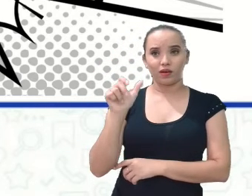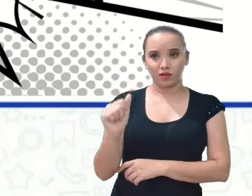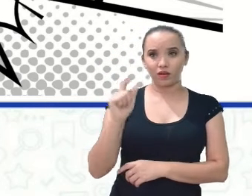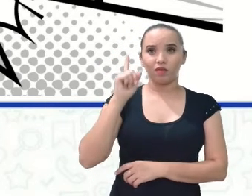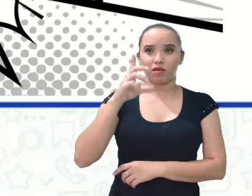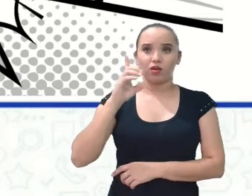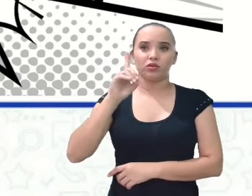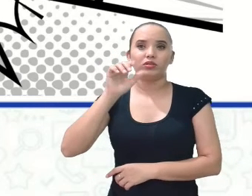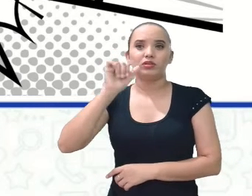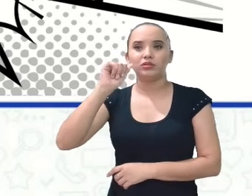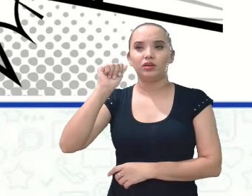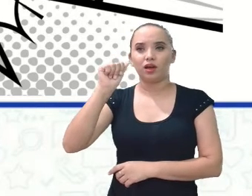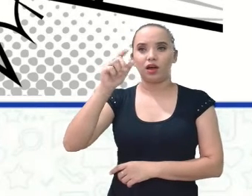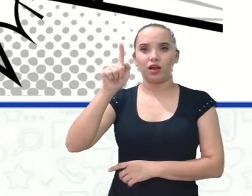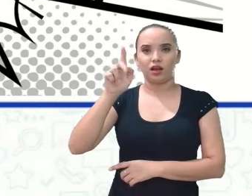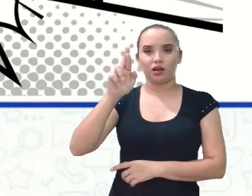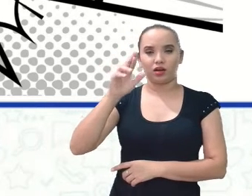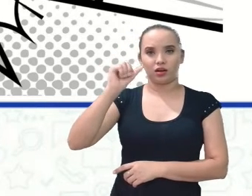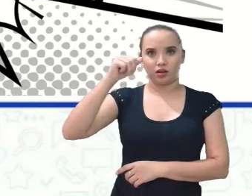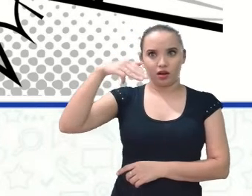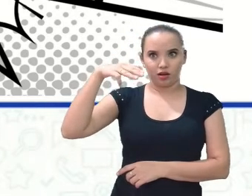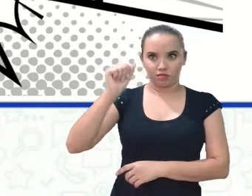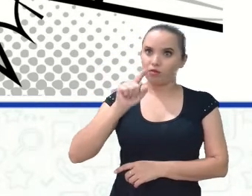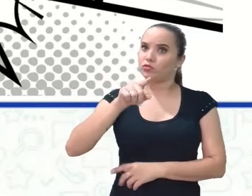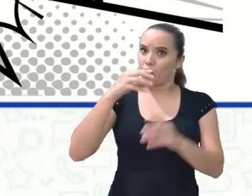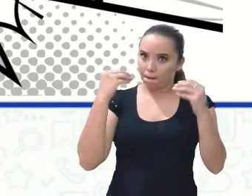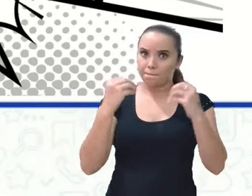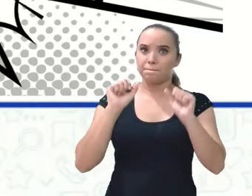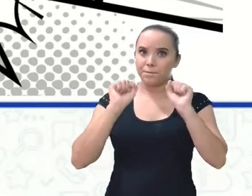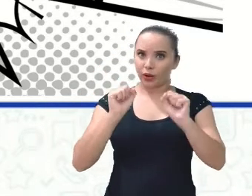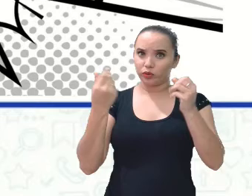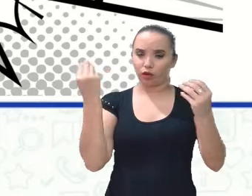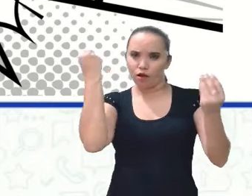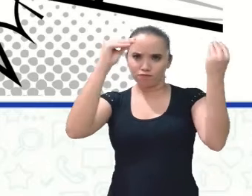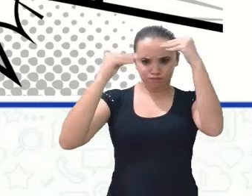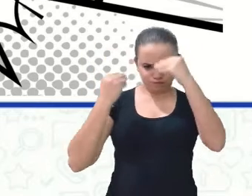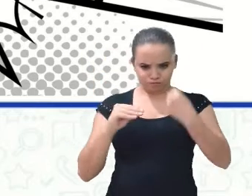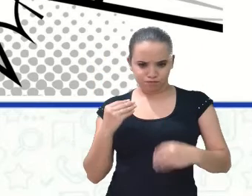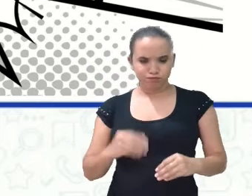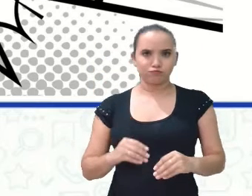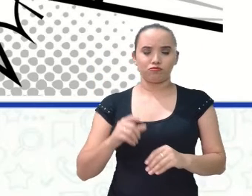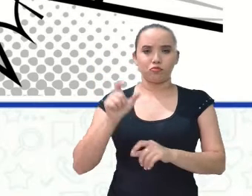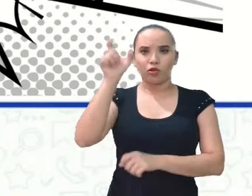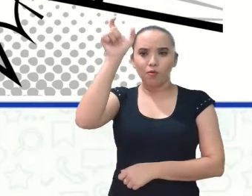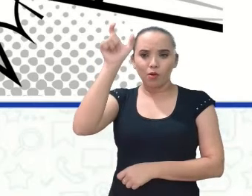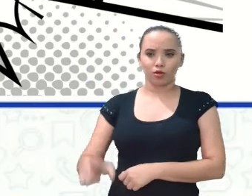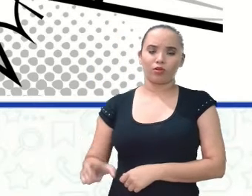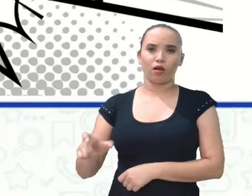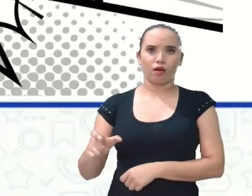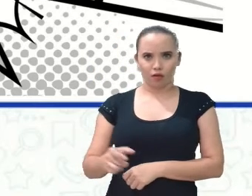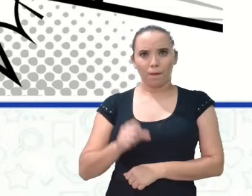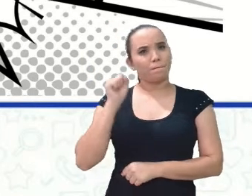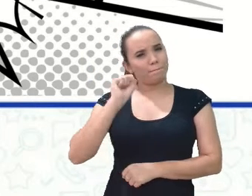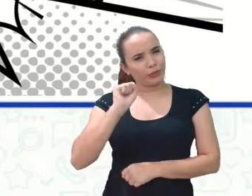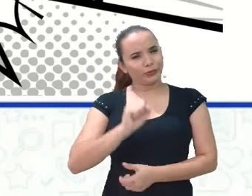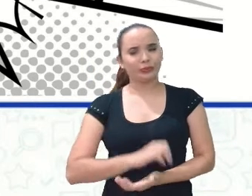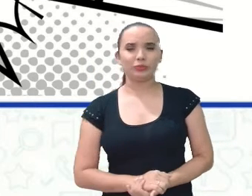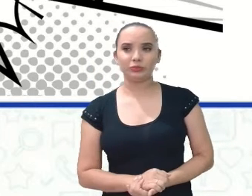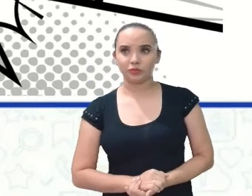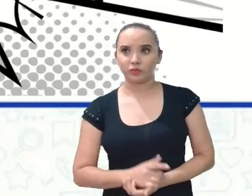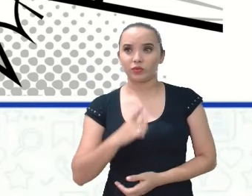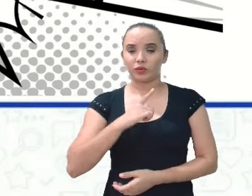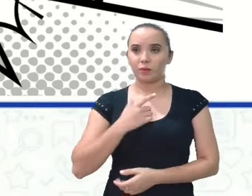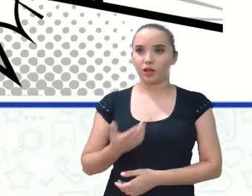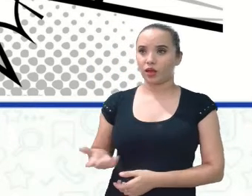onde você pode colocar os personagens aí dentro. Só é, como eu disse, arrastar e colocar. Vocês estão vendo aqui também uma